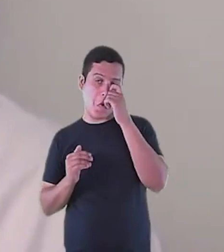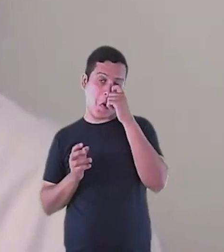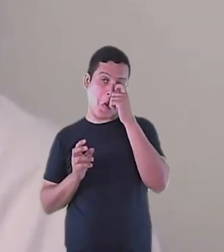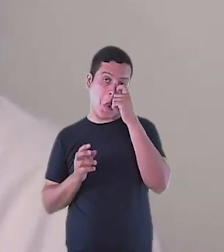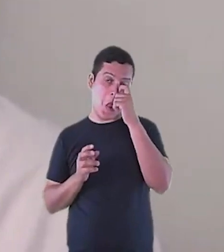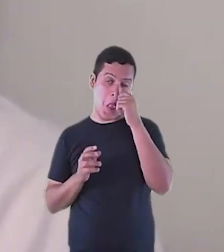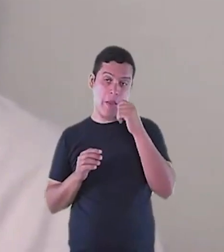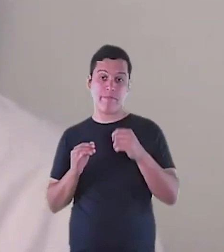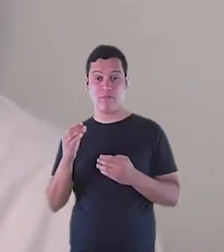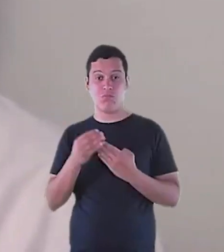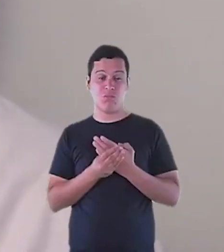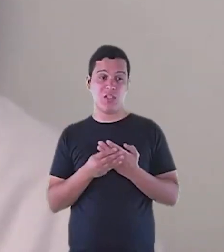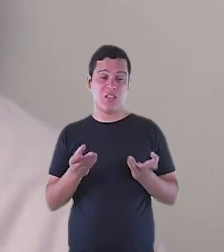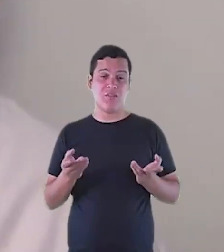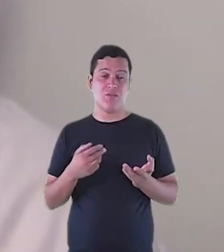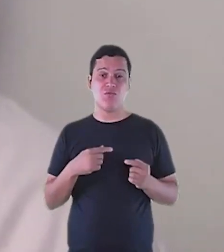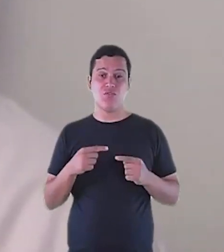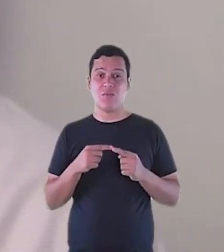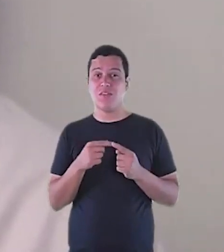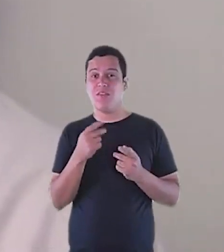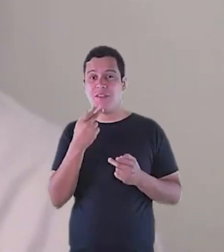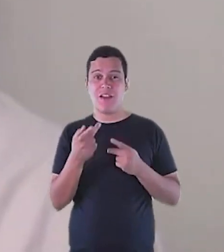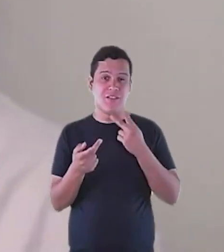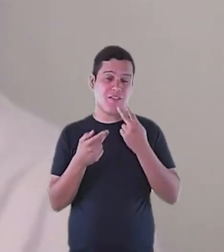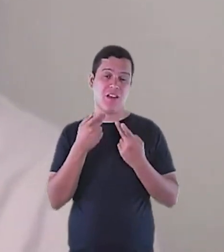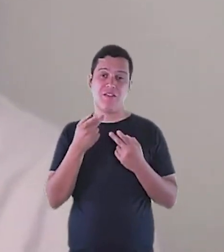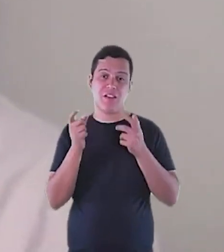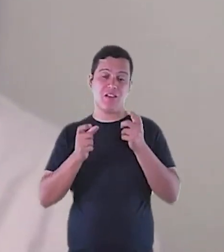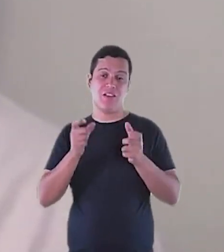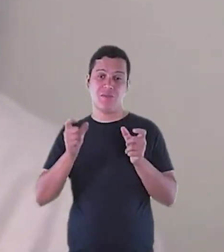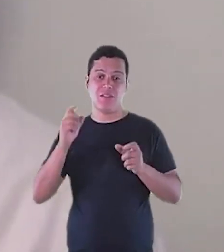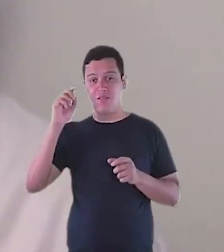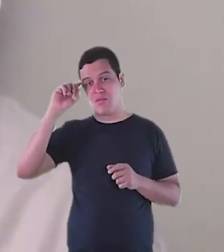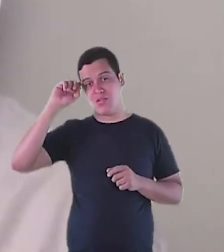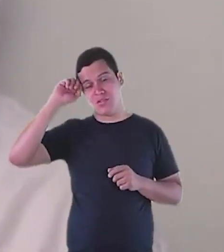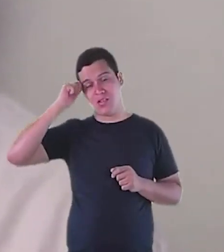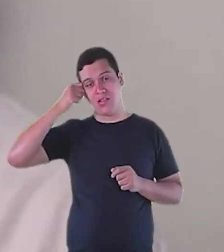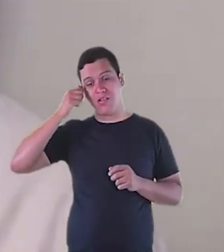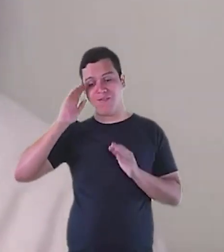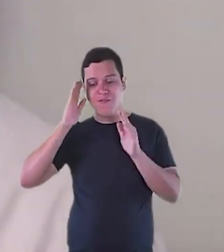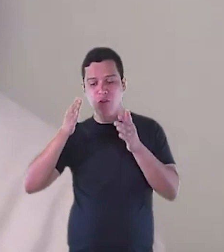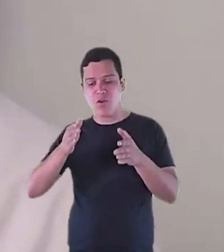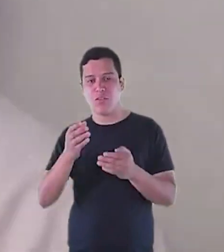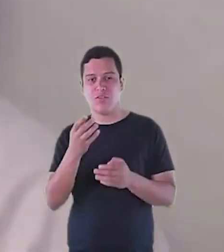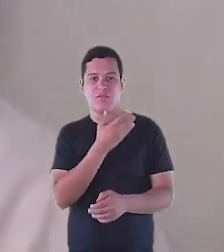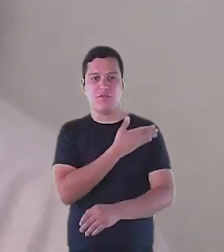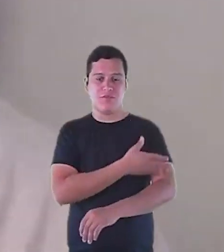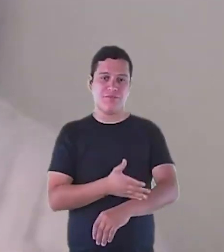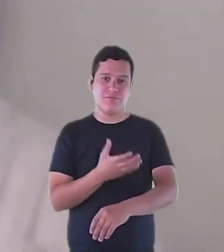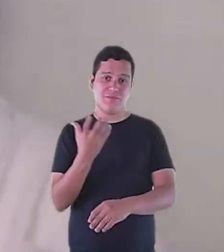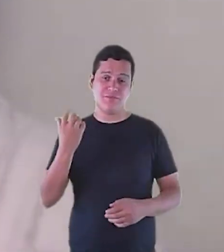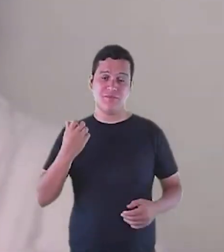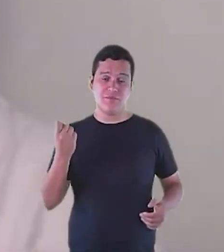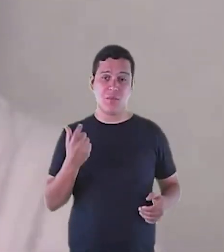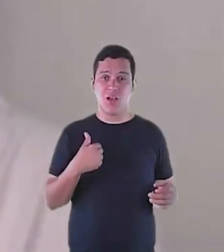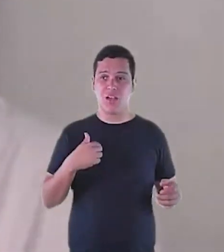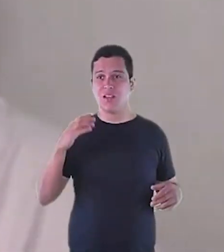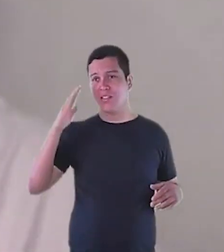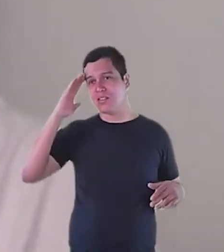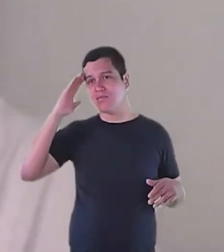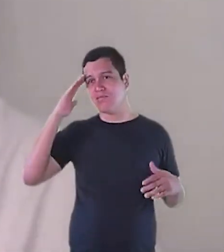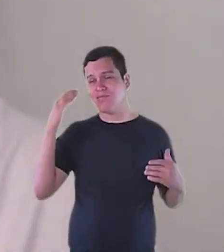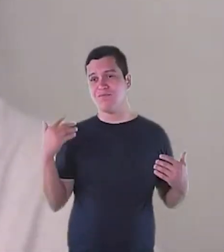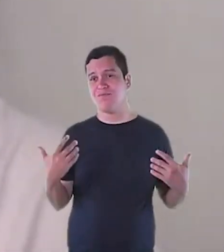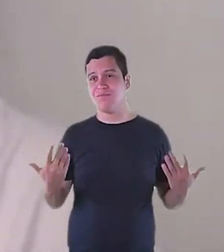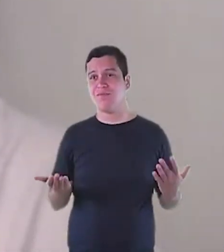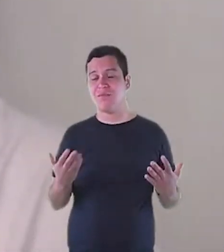corpos negros. Quando você vai ao Barroco Mineiro, quando você observa essa hierarquia de especialidades